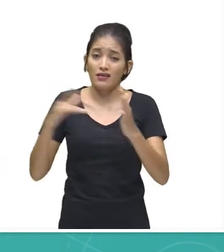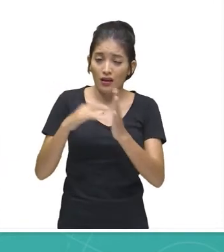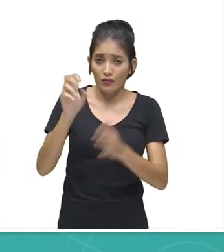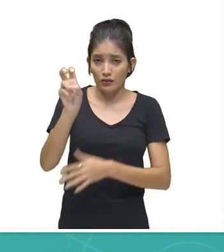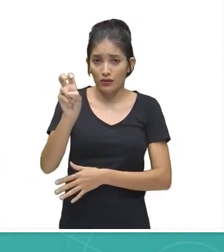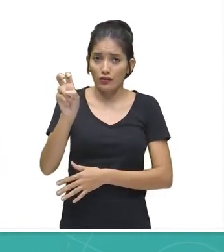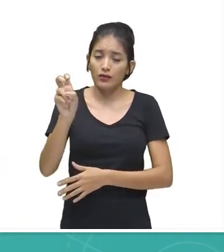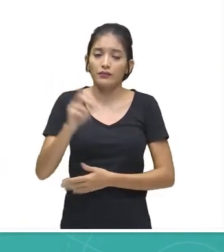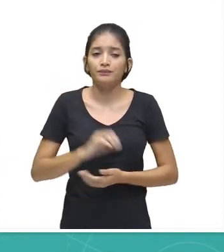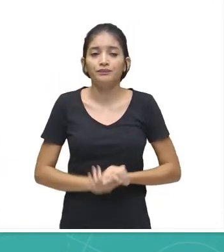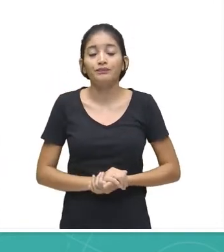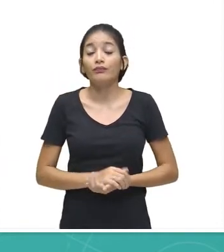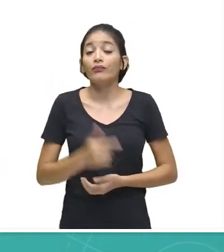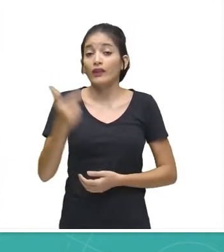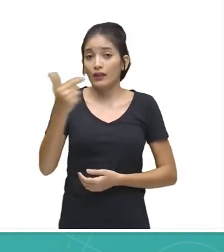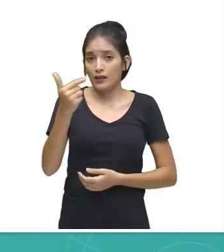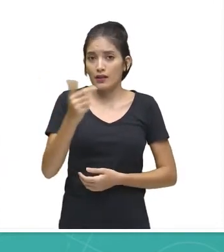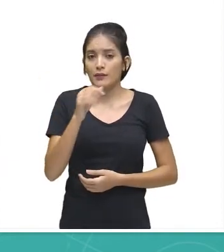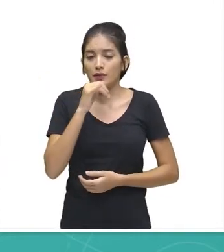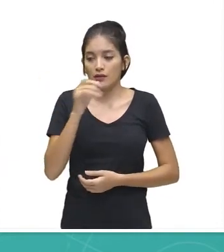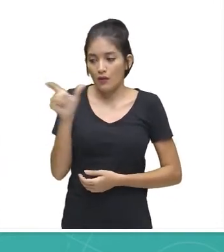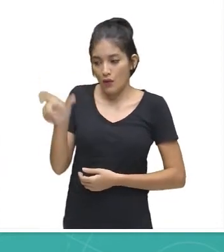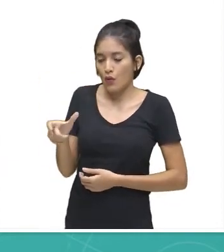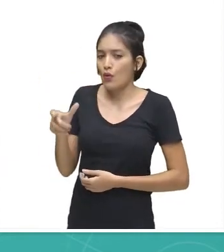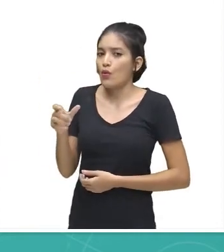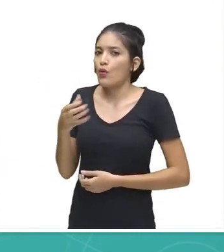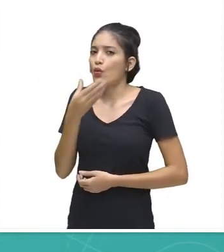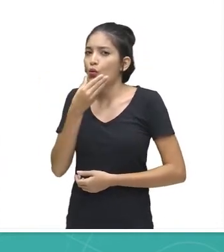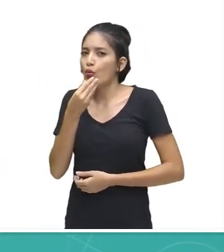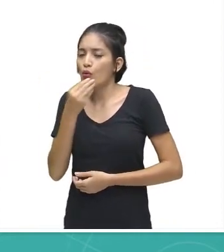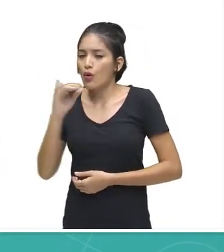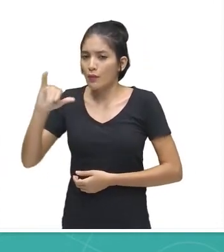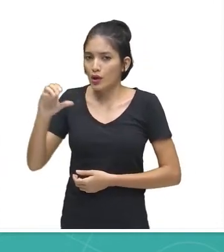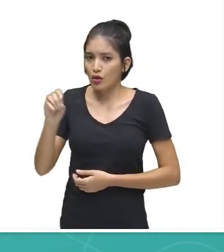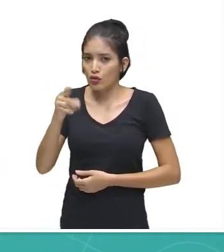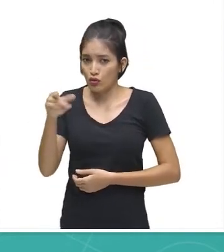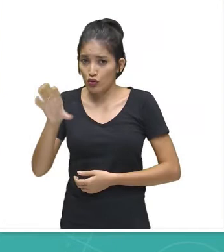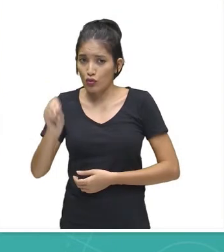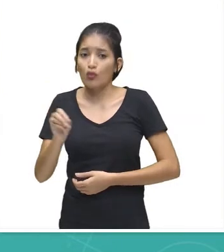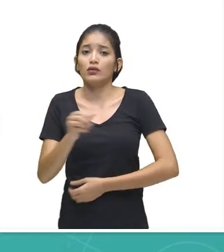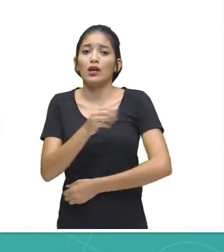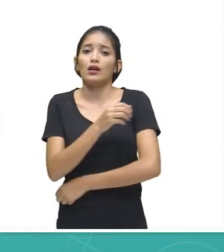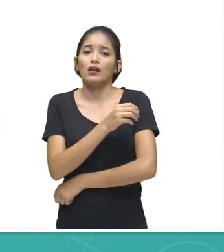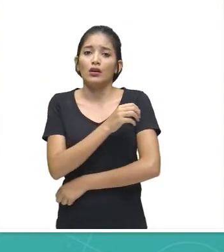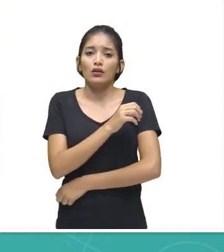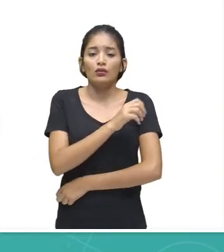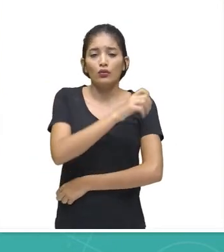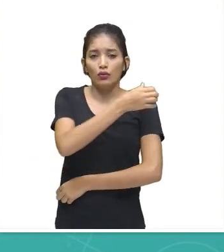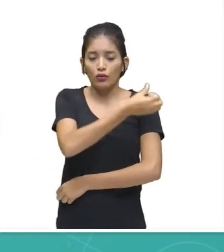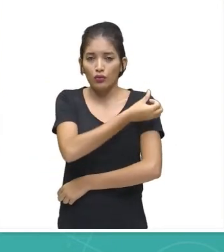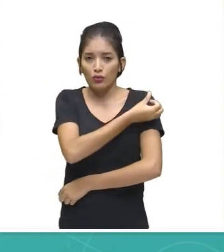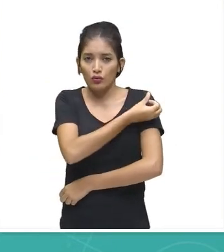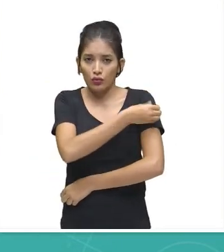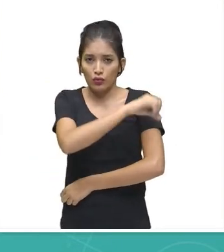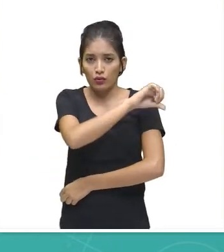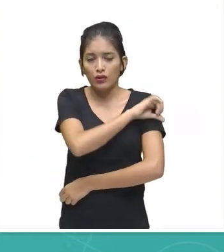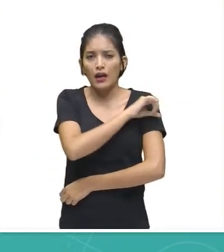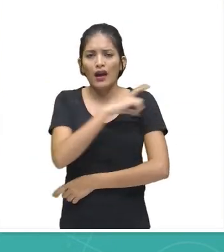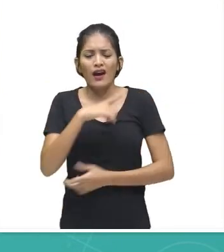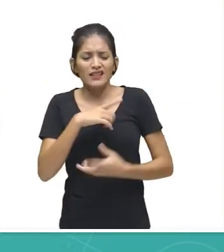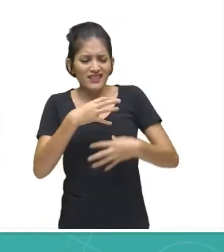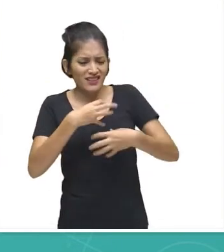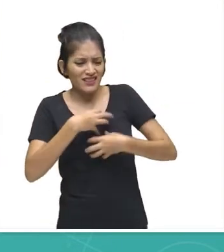Segunda questão. O garoto João está no ensino fundamental e tem um histórico de